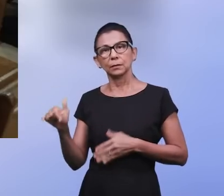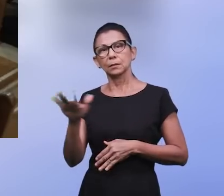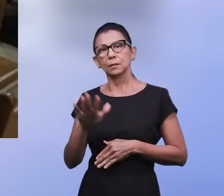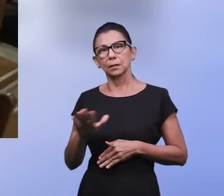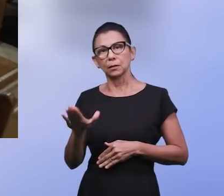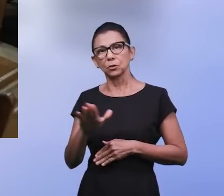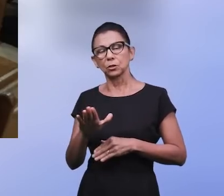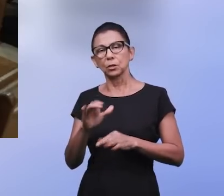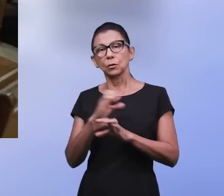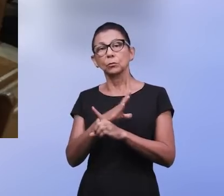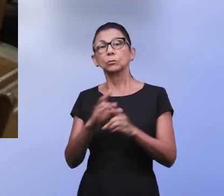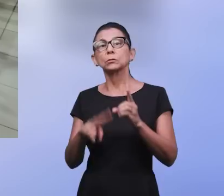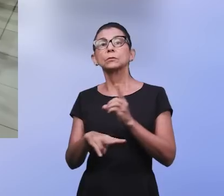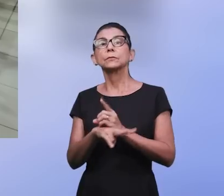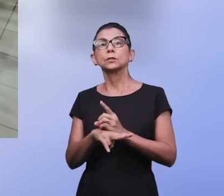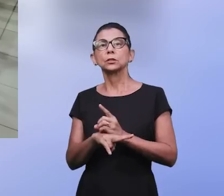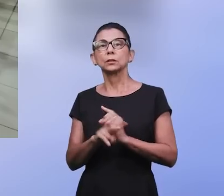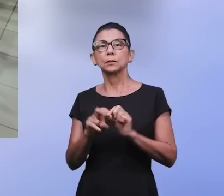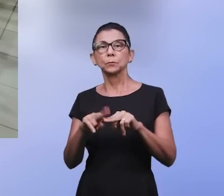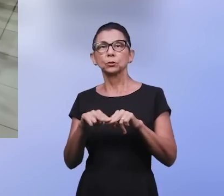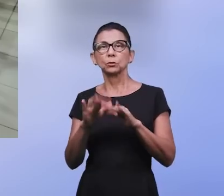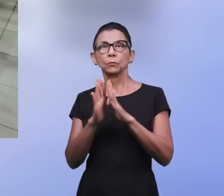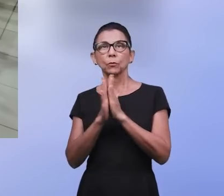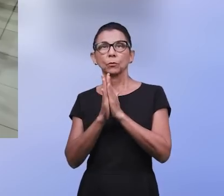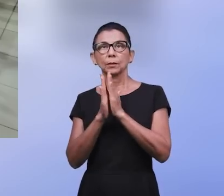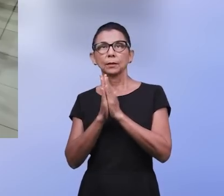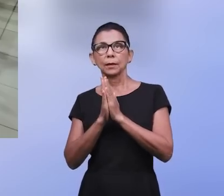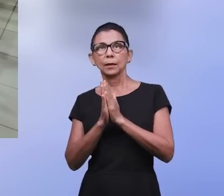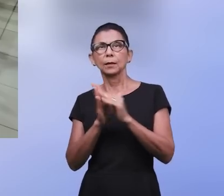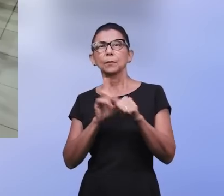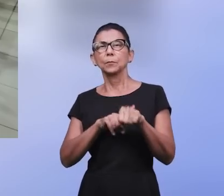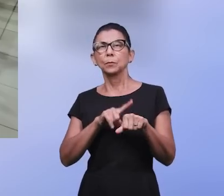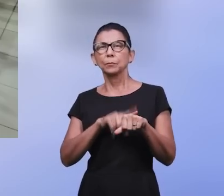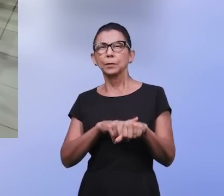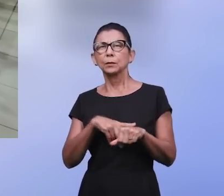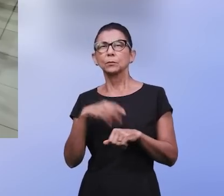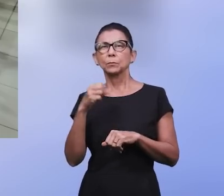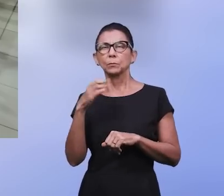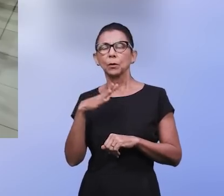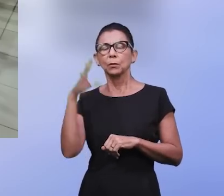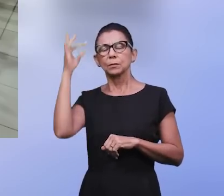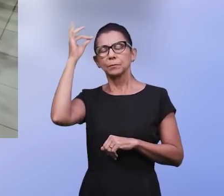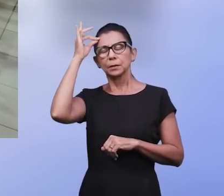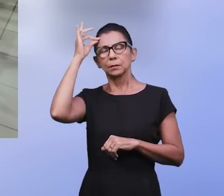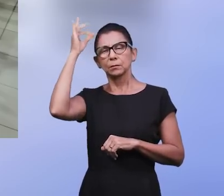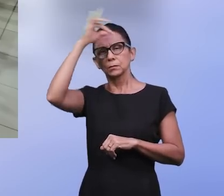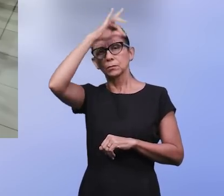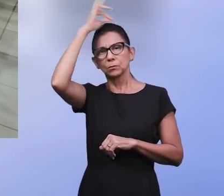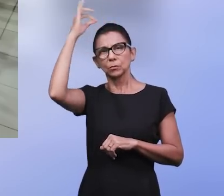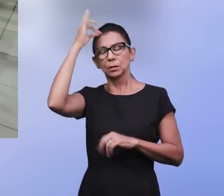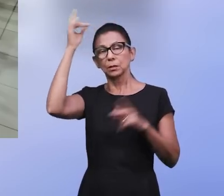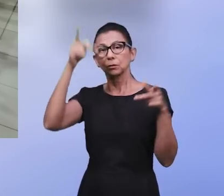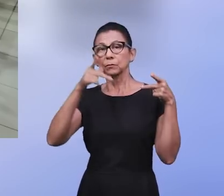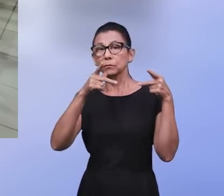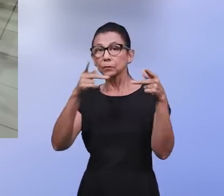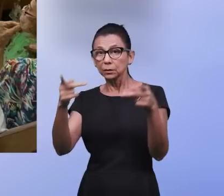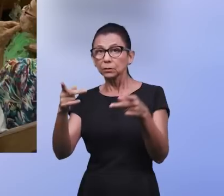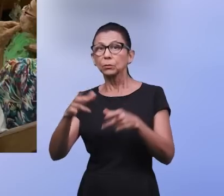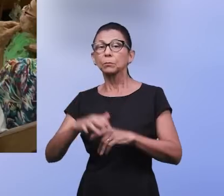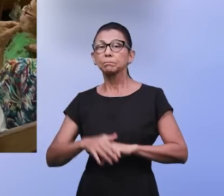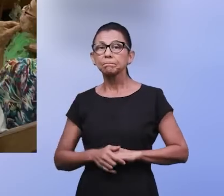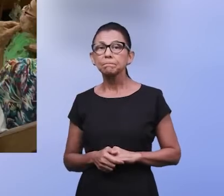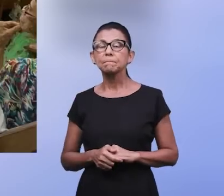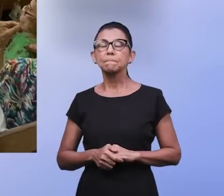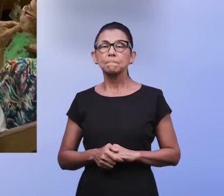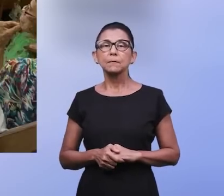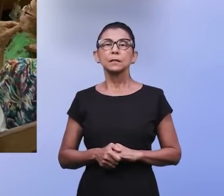uma vigília de oração e foi um momento de grande renovo, em que o Espírito Santo visitou os irmãos naquela noite.